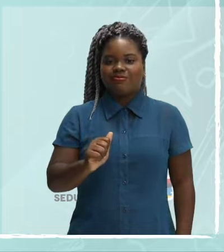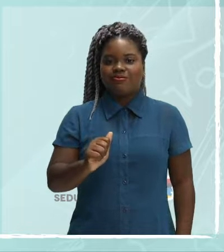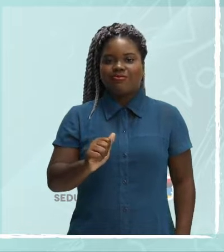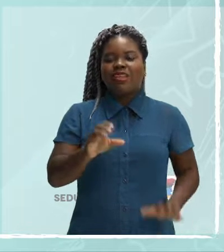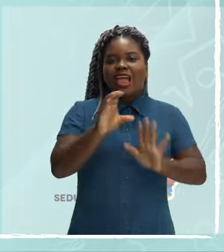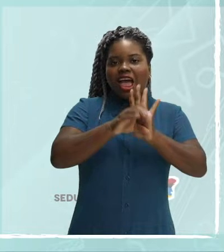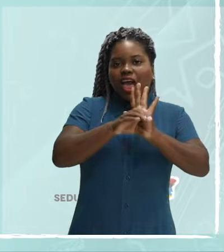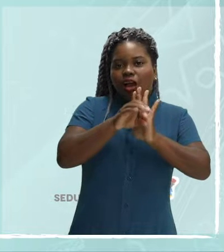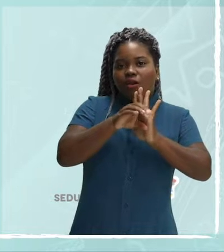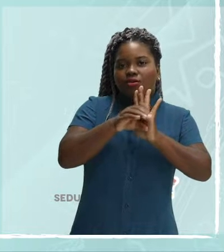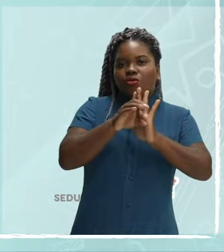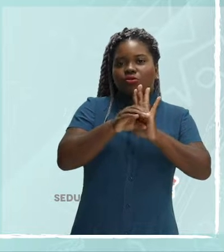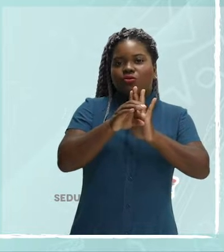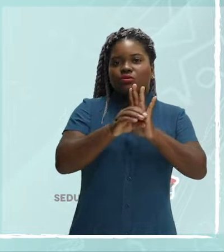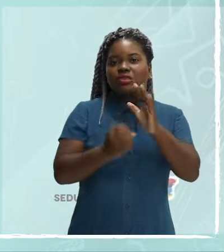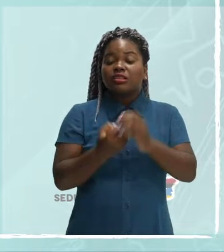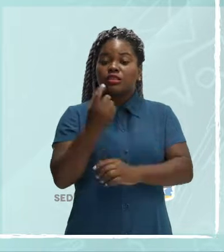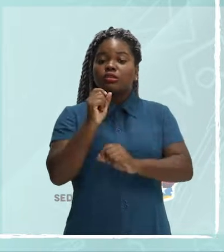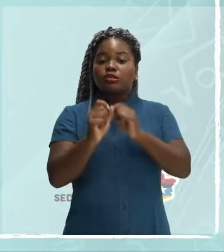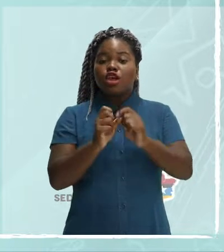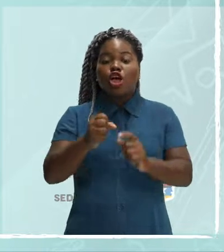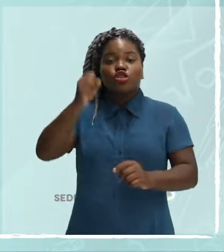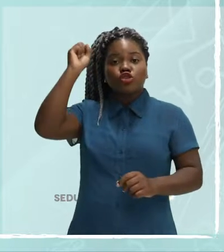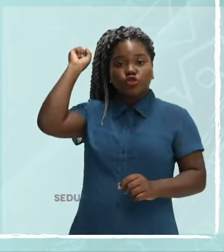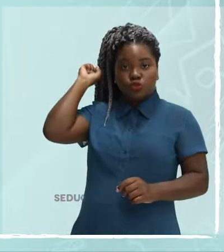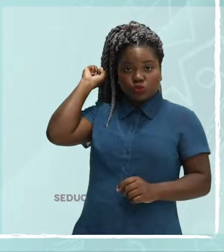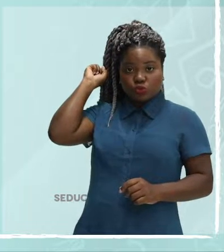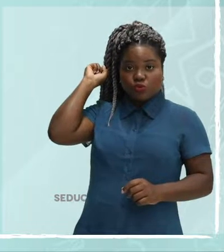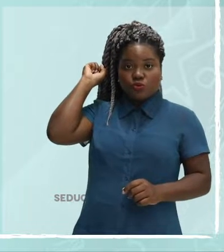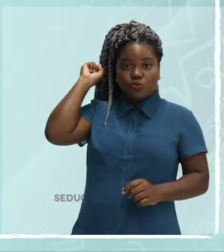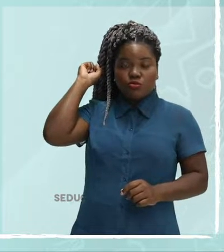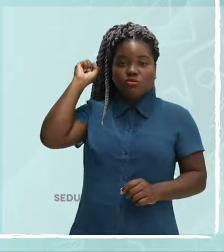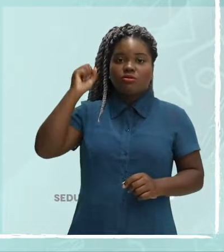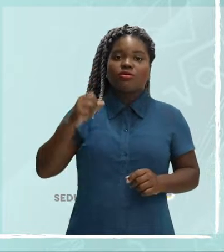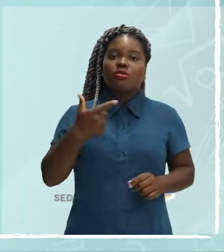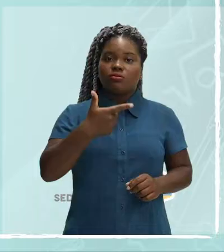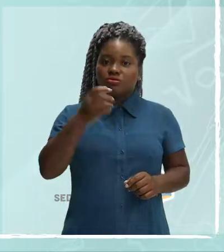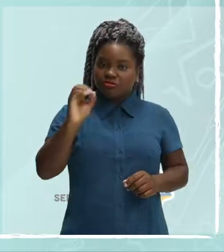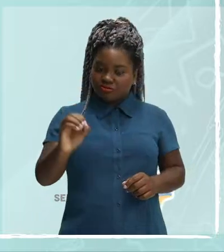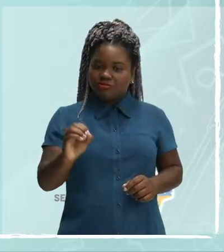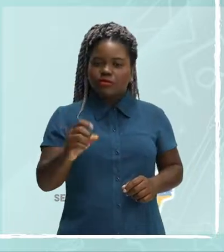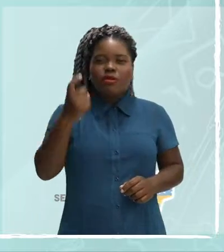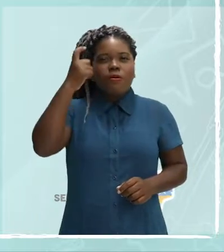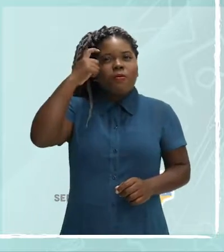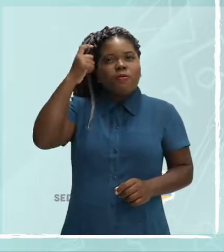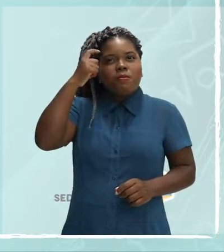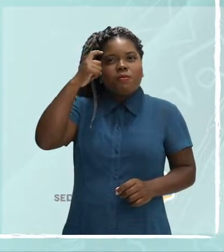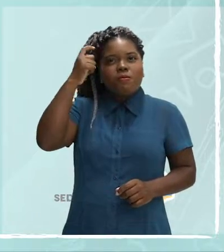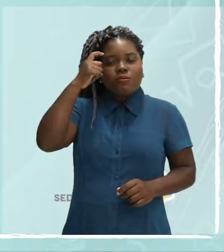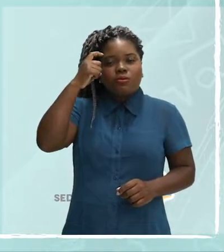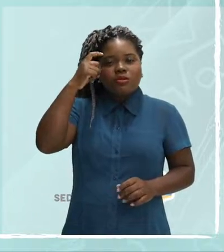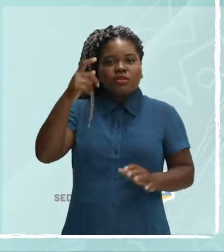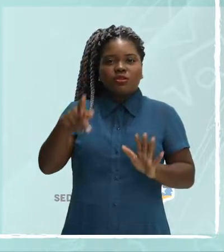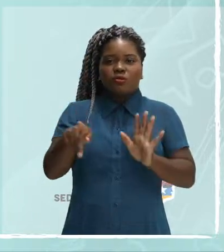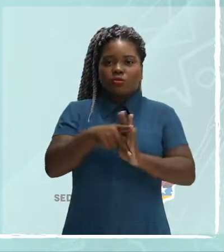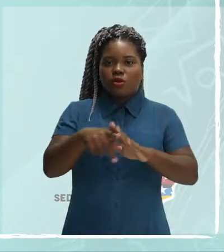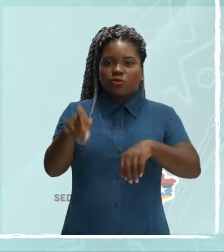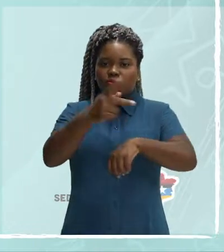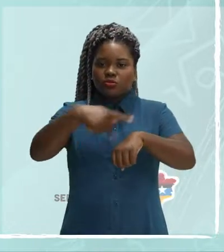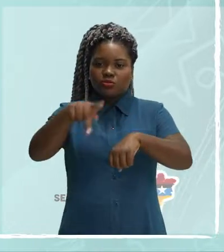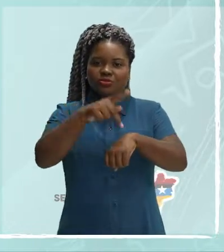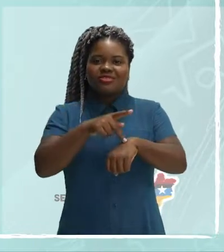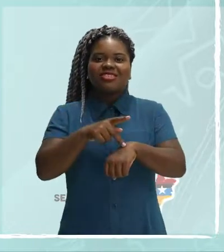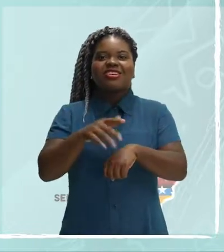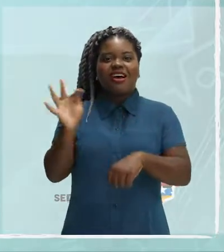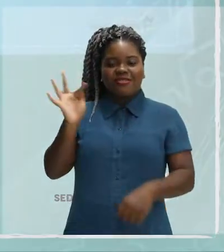conceito criado na sociologia do século XX por um pensador francês chamado Pierre